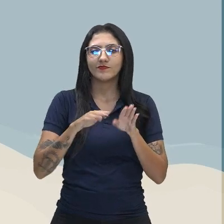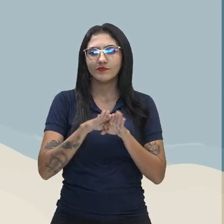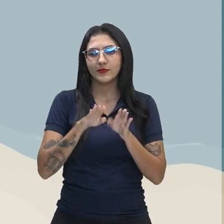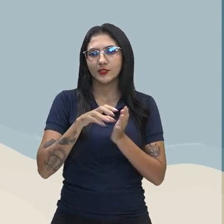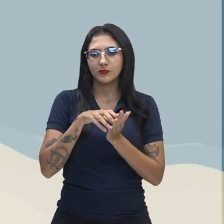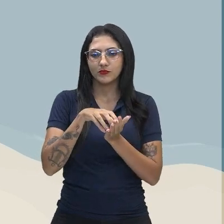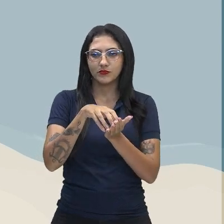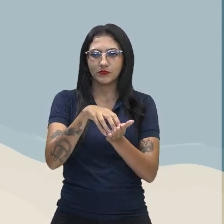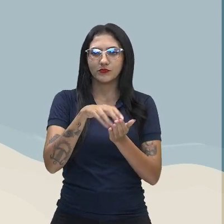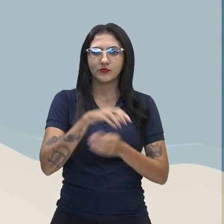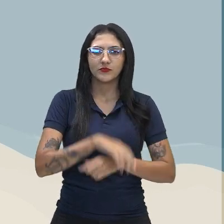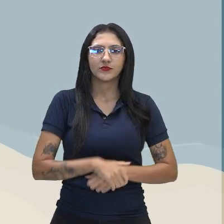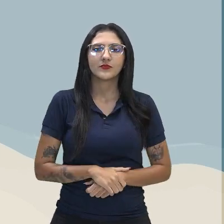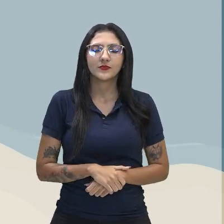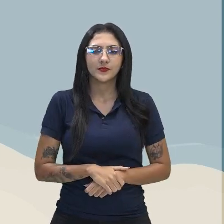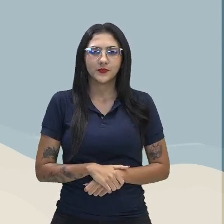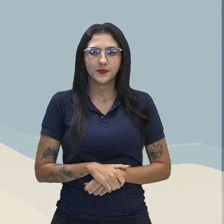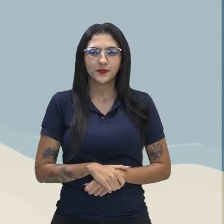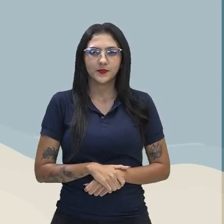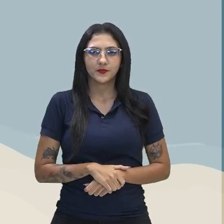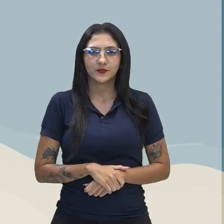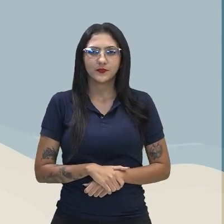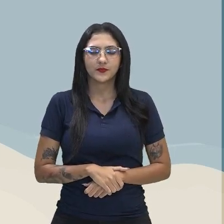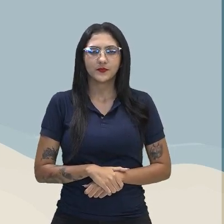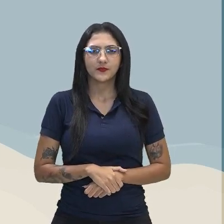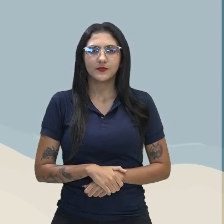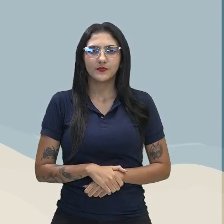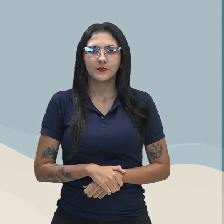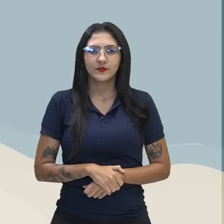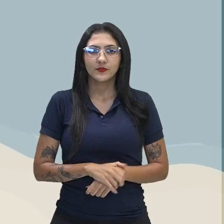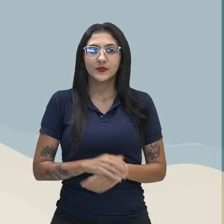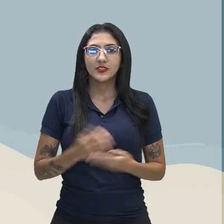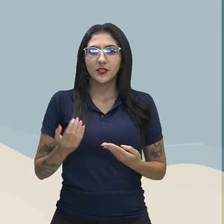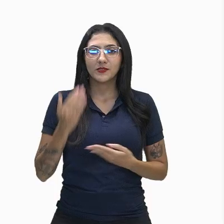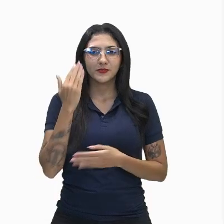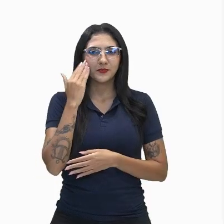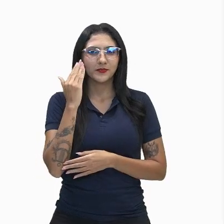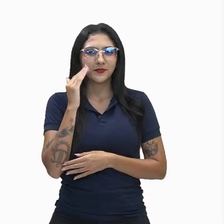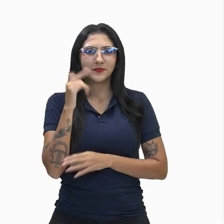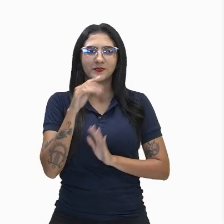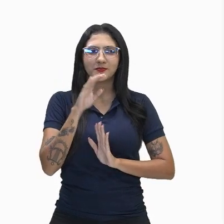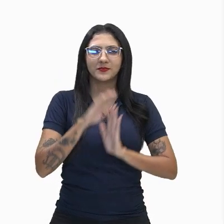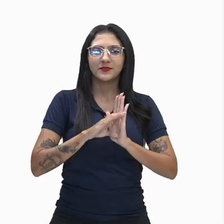transporte em movimento. Então, vamos observar aí o conceito de motor.